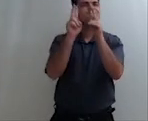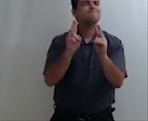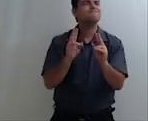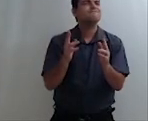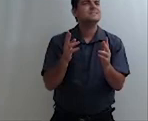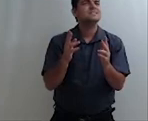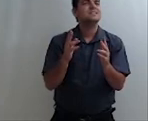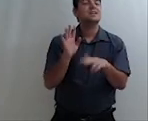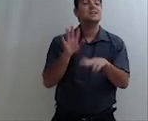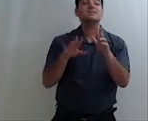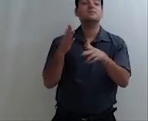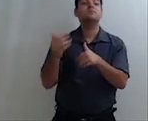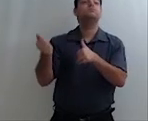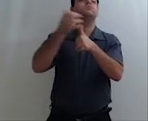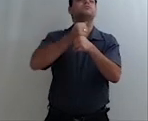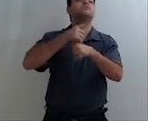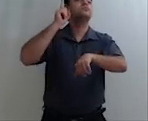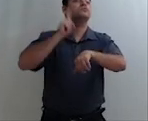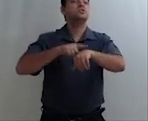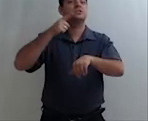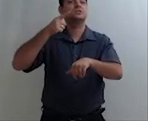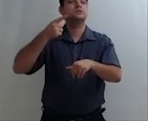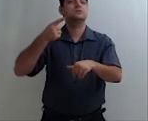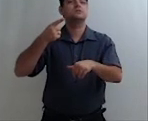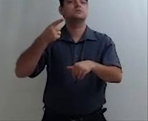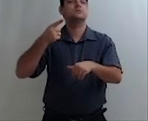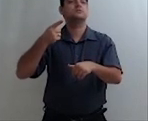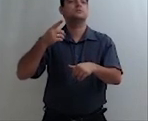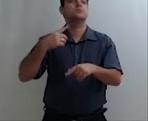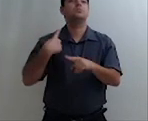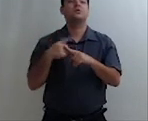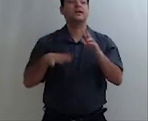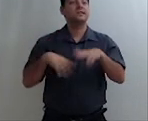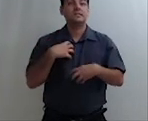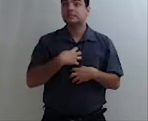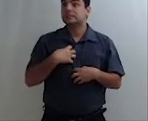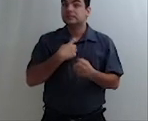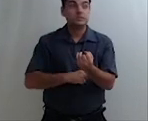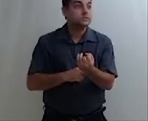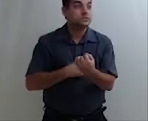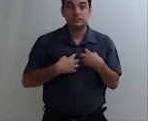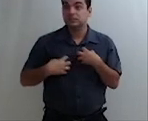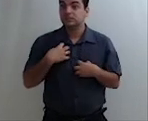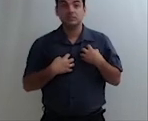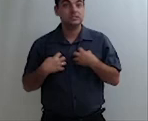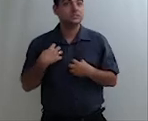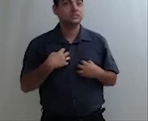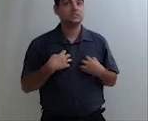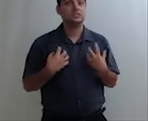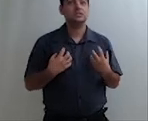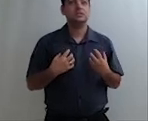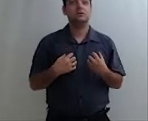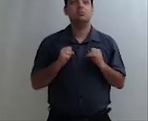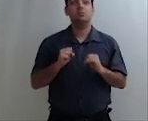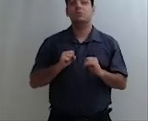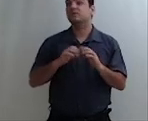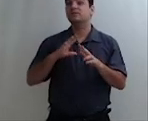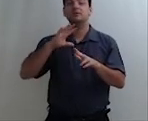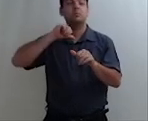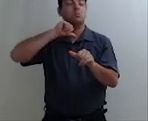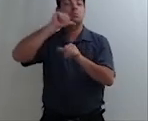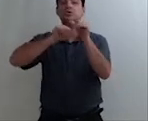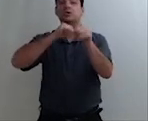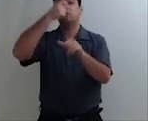memória do dia do crime é natural pessoa pelo nervosismo pelo estress tenda a substituir a imagem da